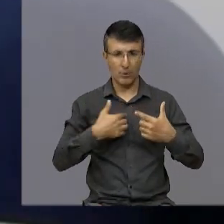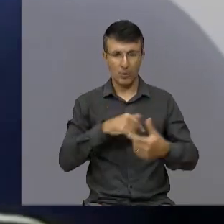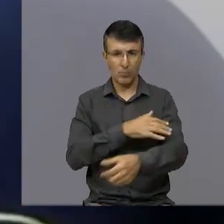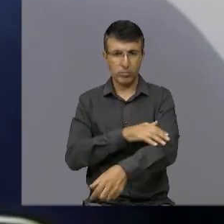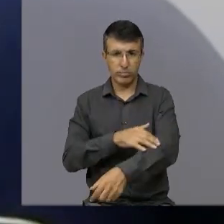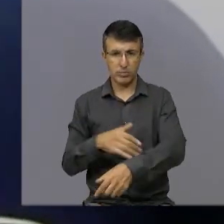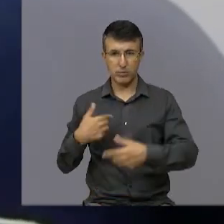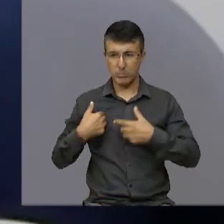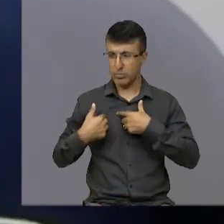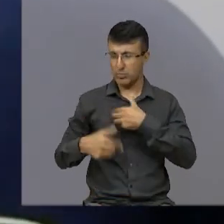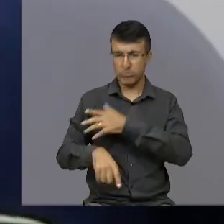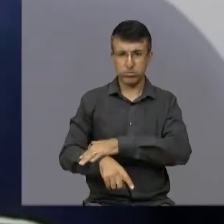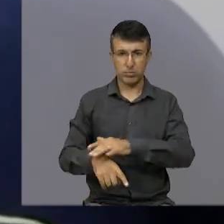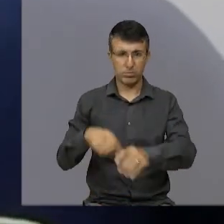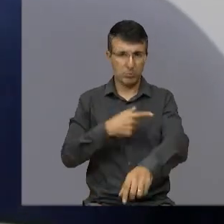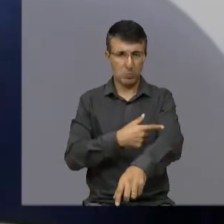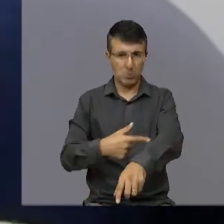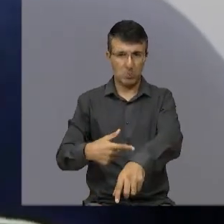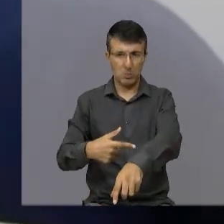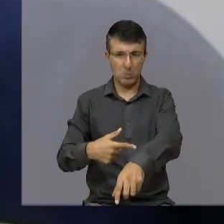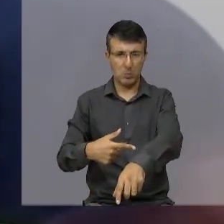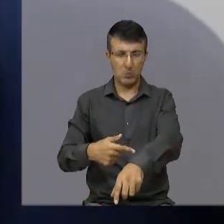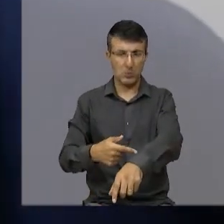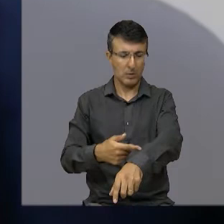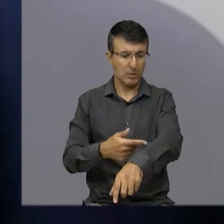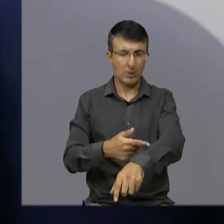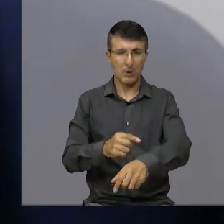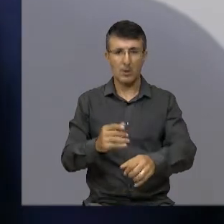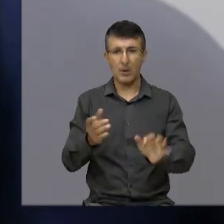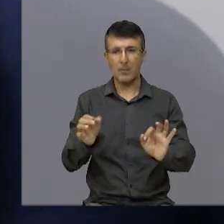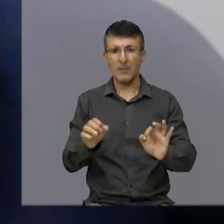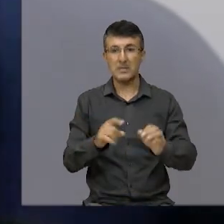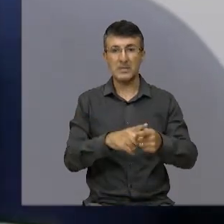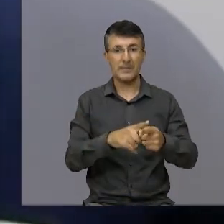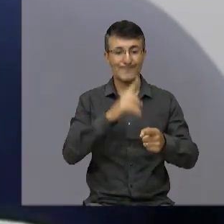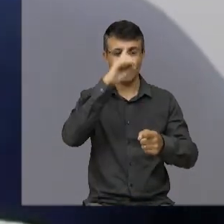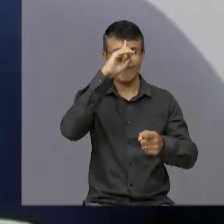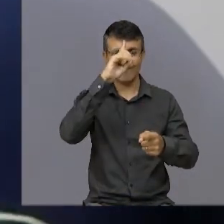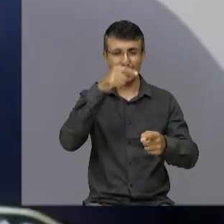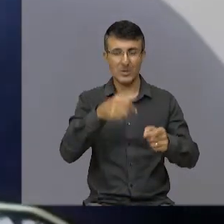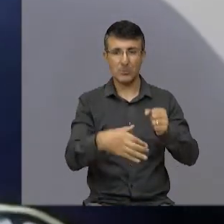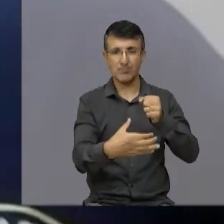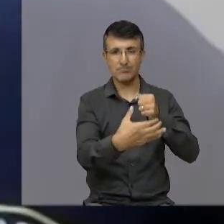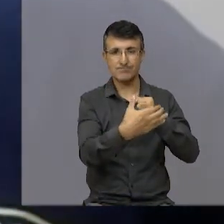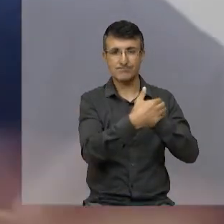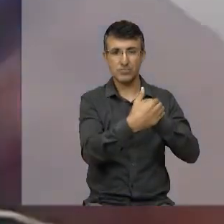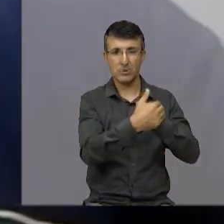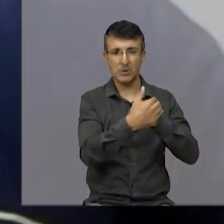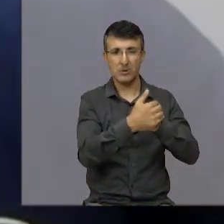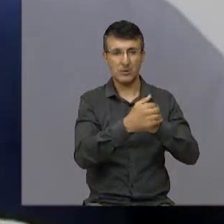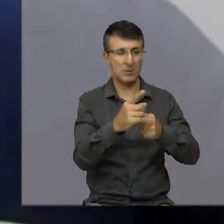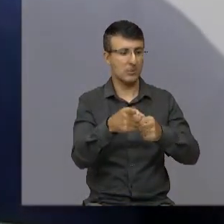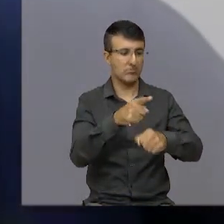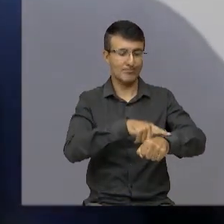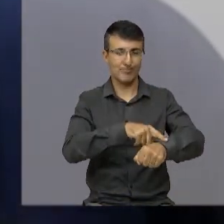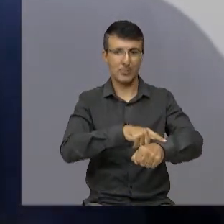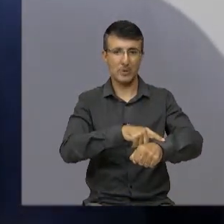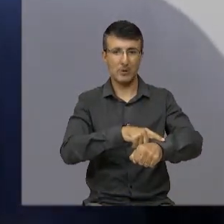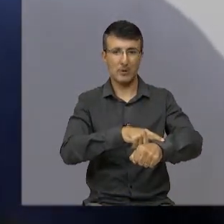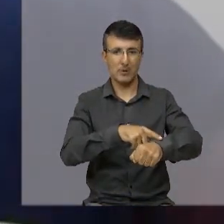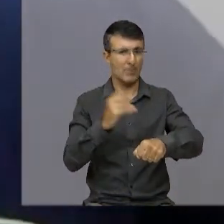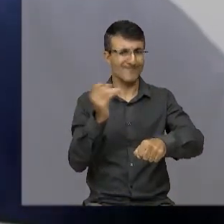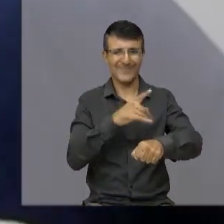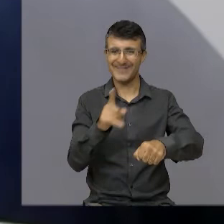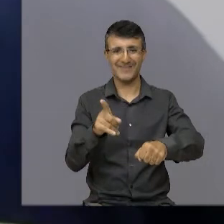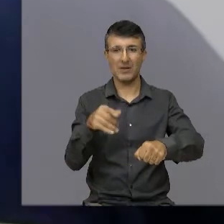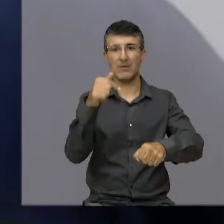protetiva, só que a medida protetiva ela não sai na hora também. Né? Ela ainda vai ser encaminhada para o